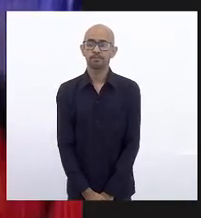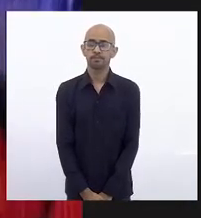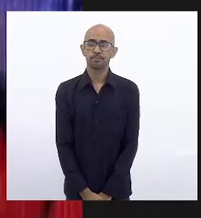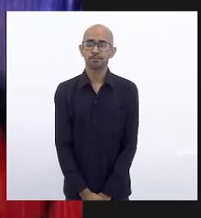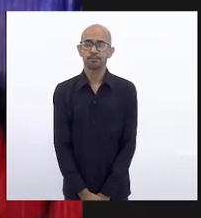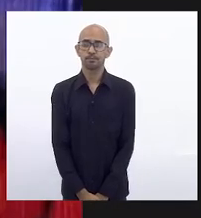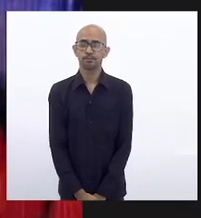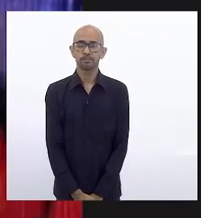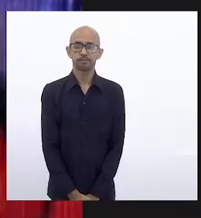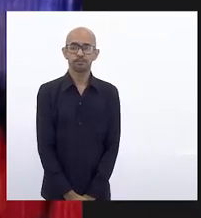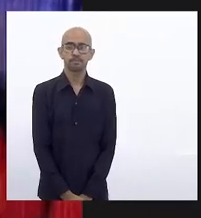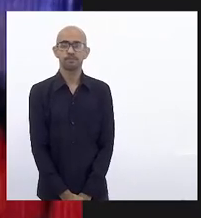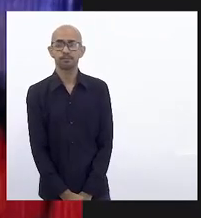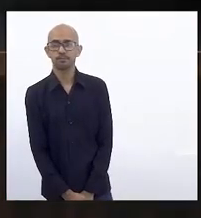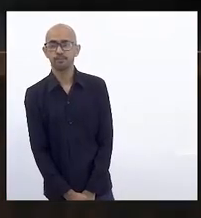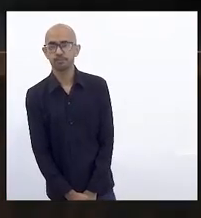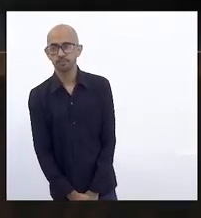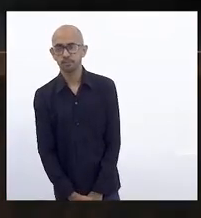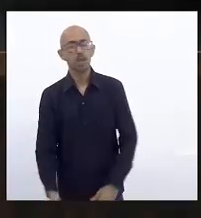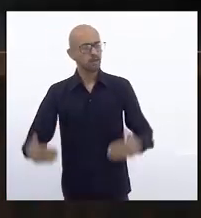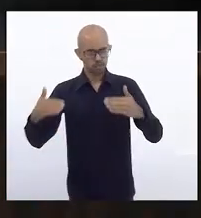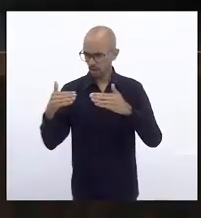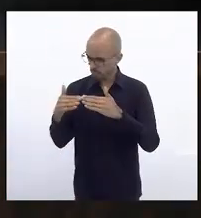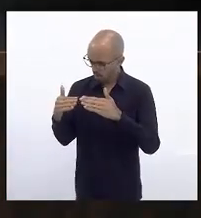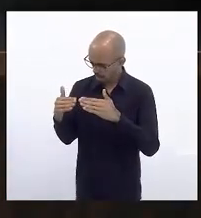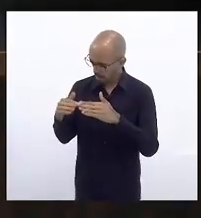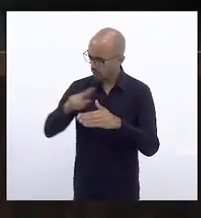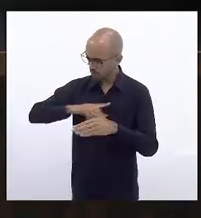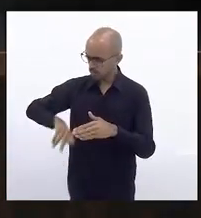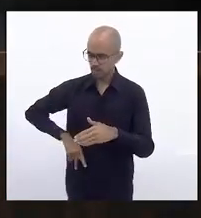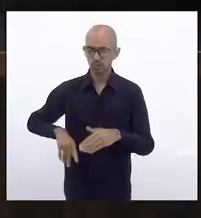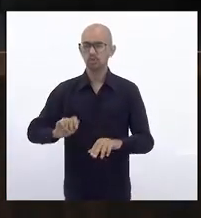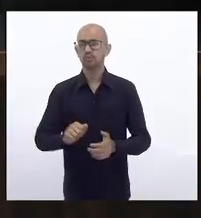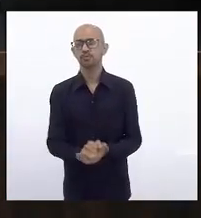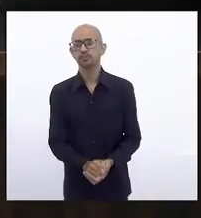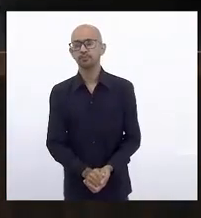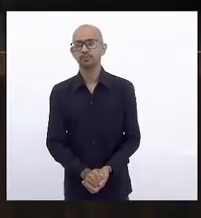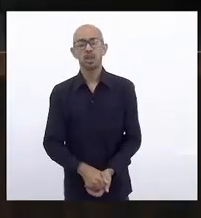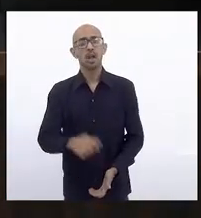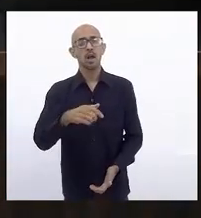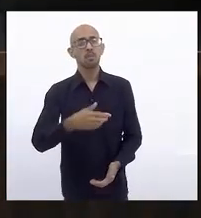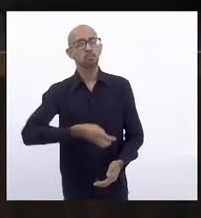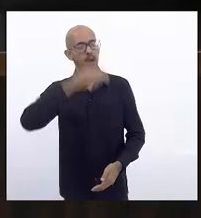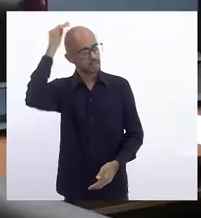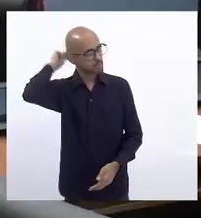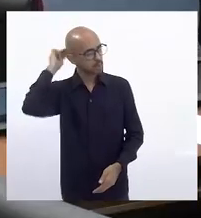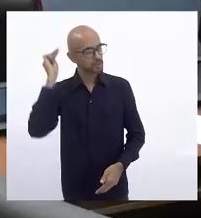Favorável, senhor presidente. Obrigado. Pela comissão de orçamento, deputado Márcio Pacheco.